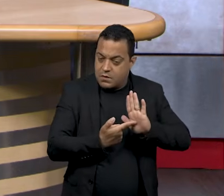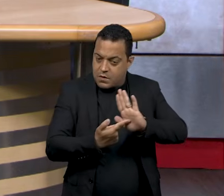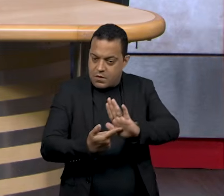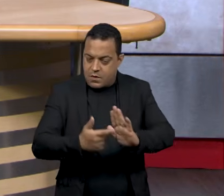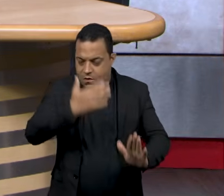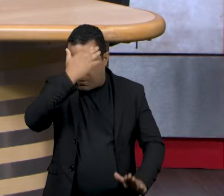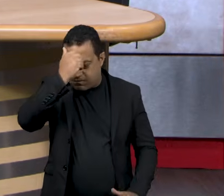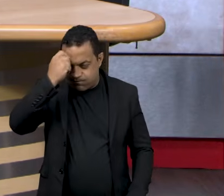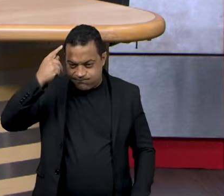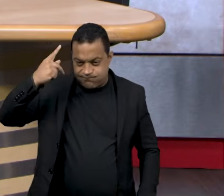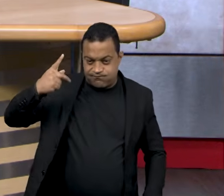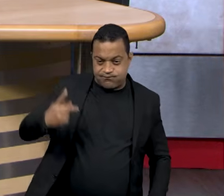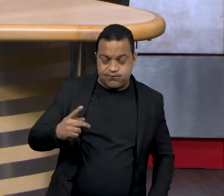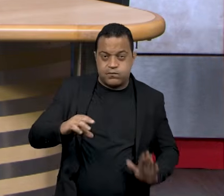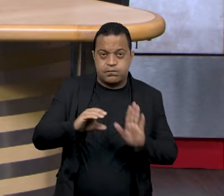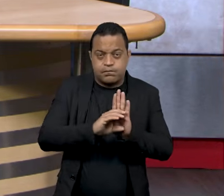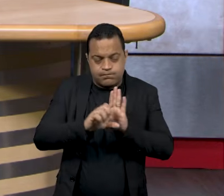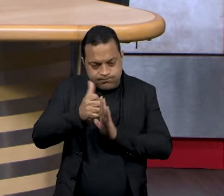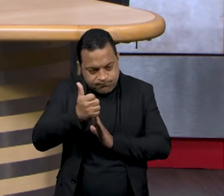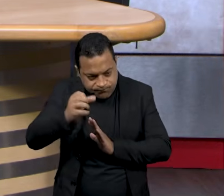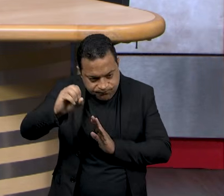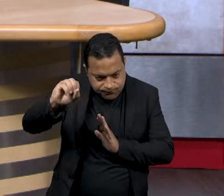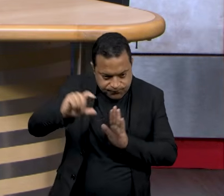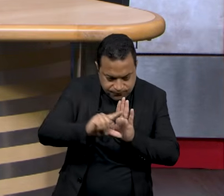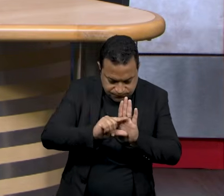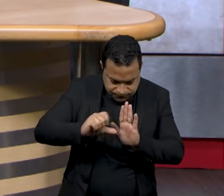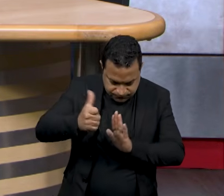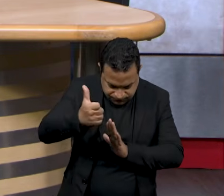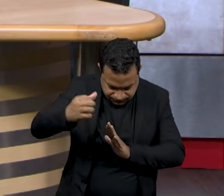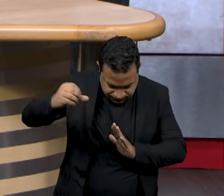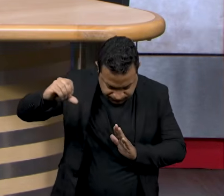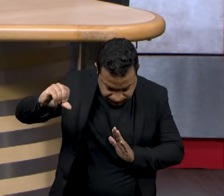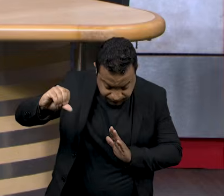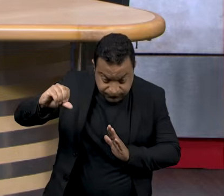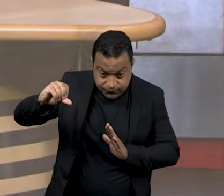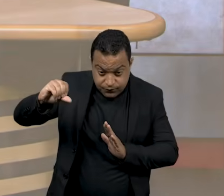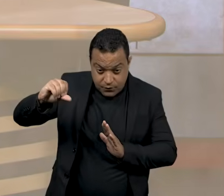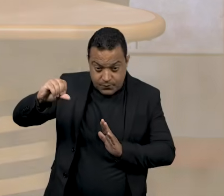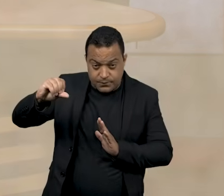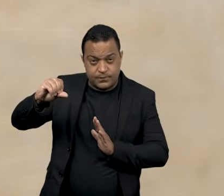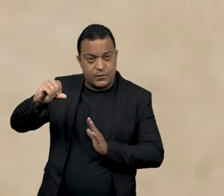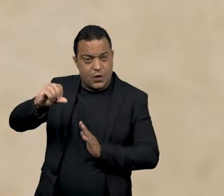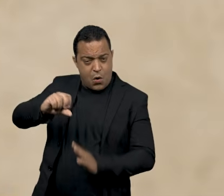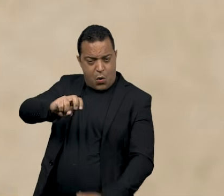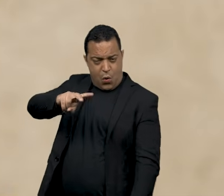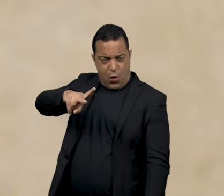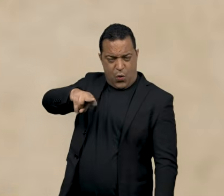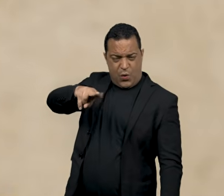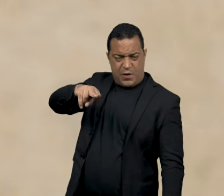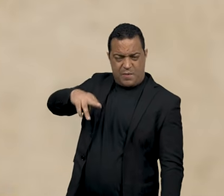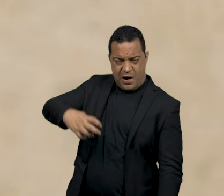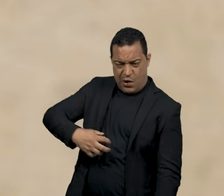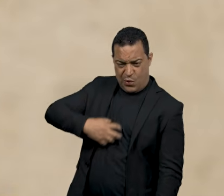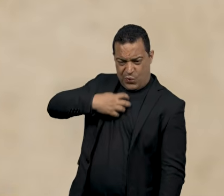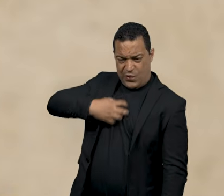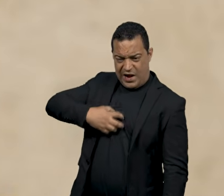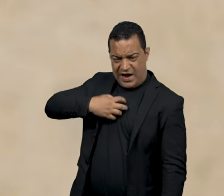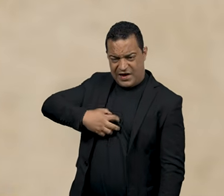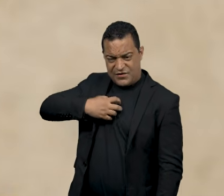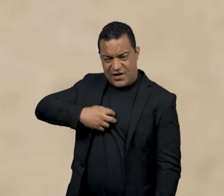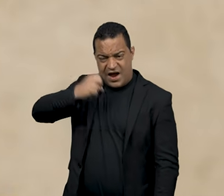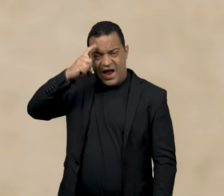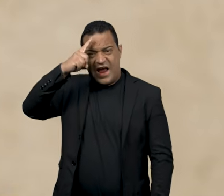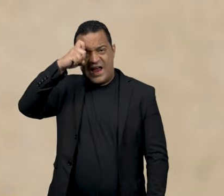foi Provérbios, capítulo 18, verso 19. O irmão ofendido é mais difícil